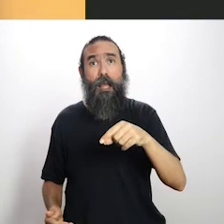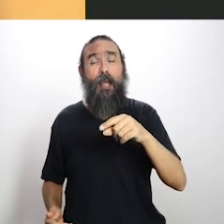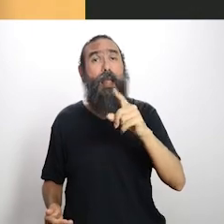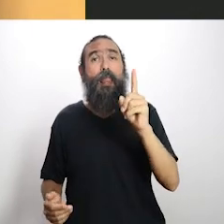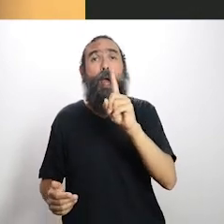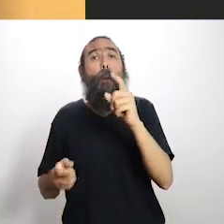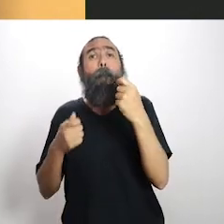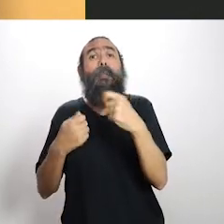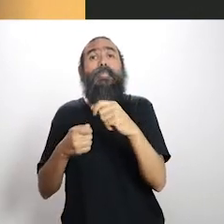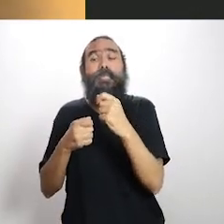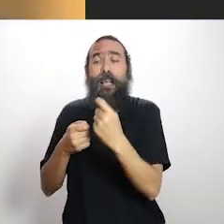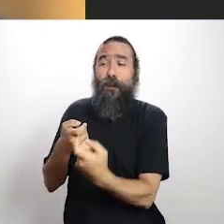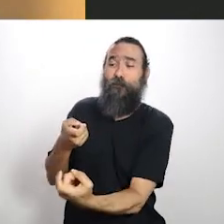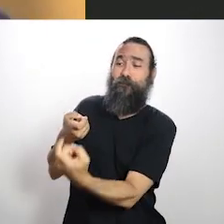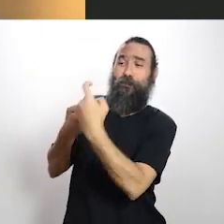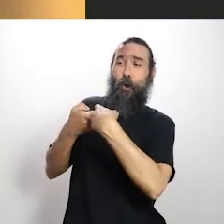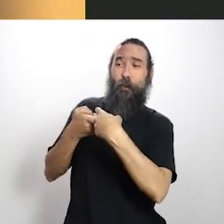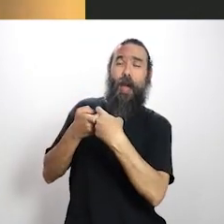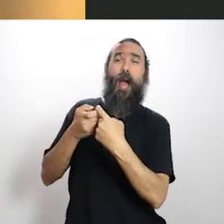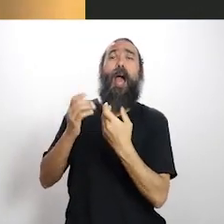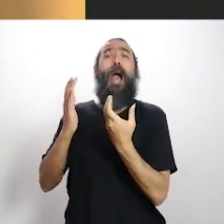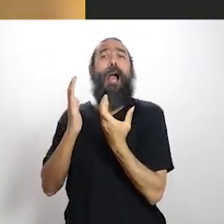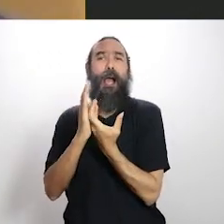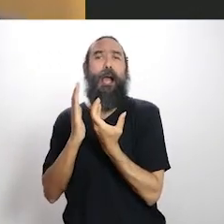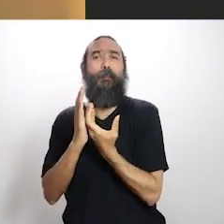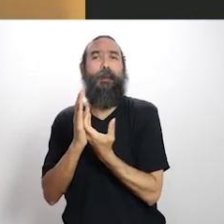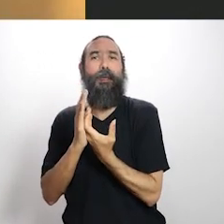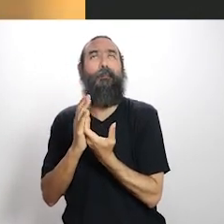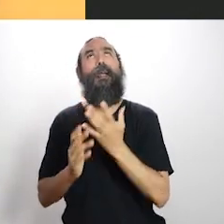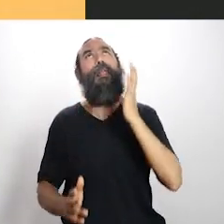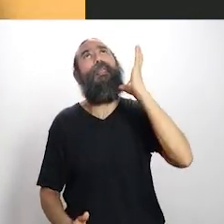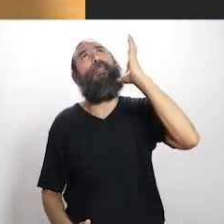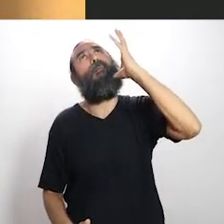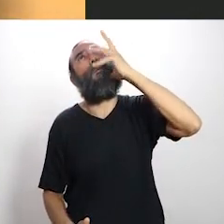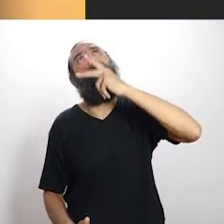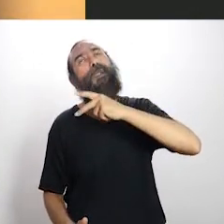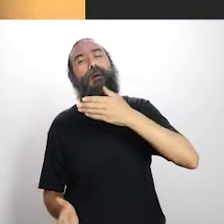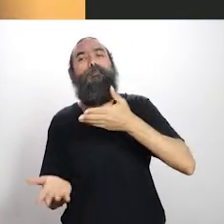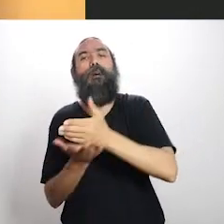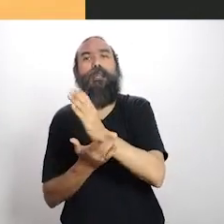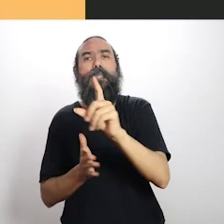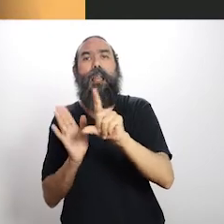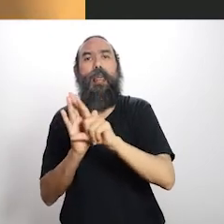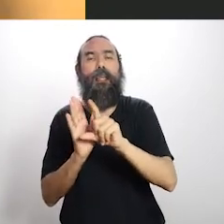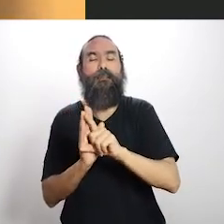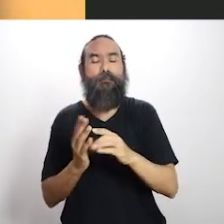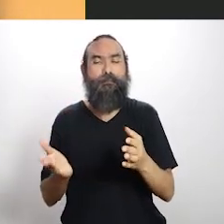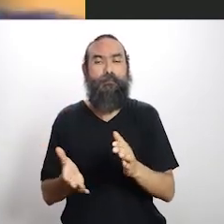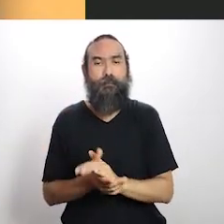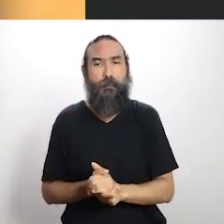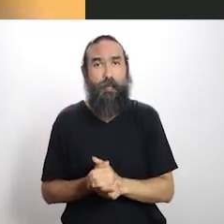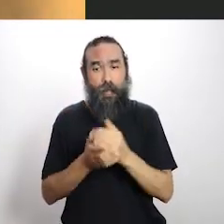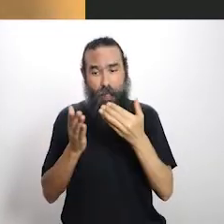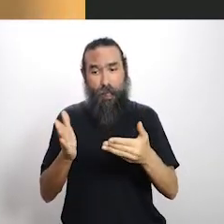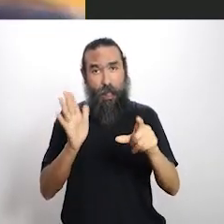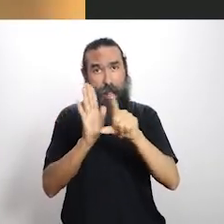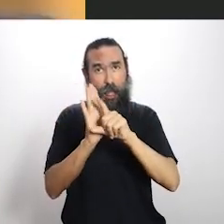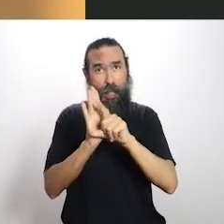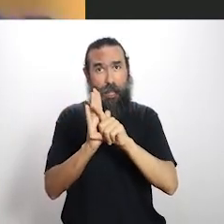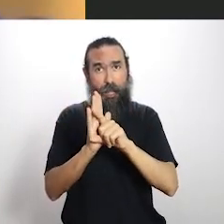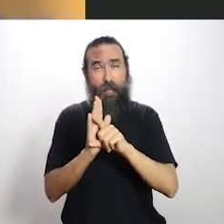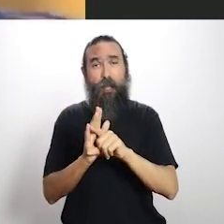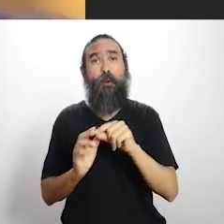nós vamos ter que reproduzir nos municípios esse ambiente de cooperação e debate eu tenho